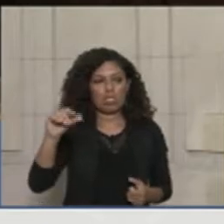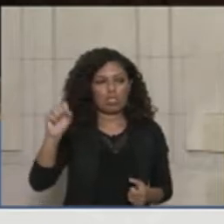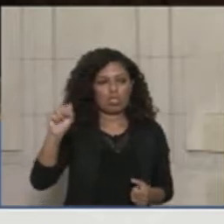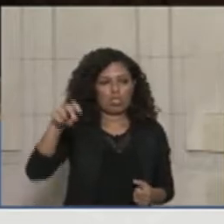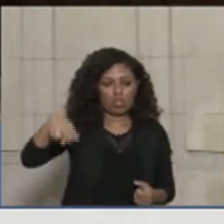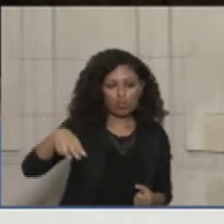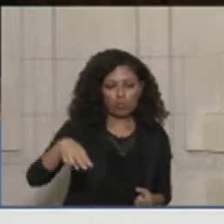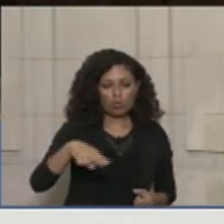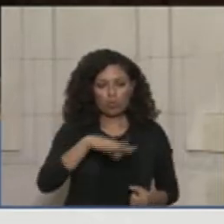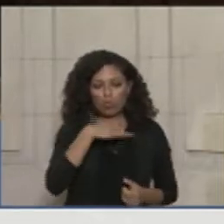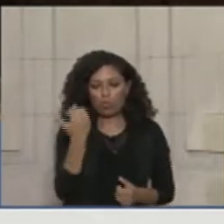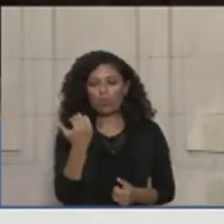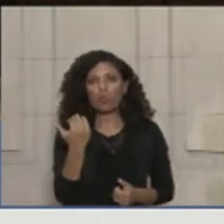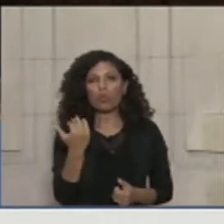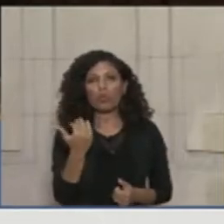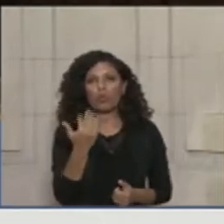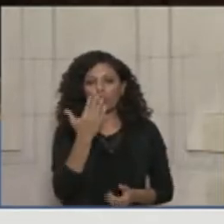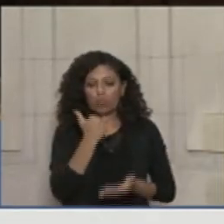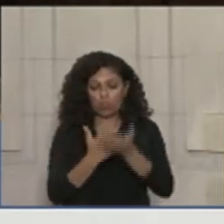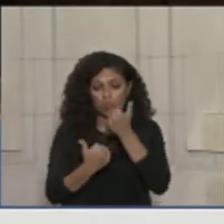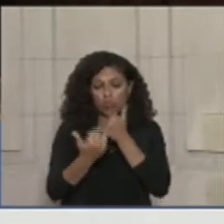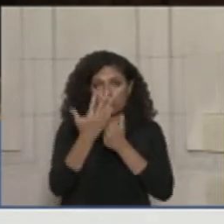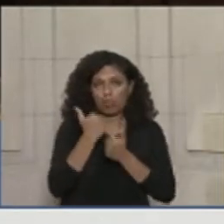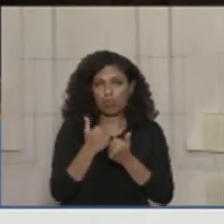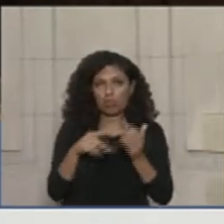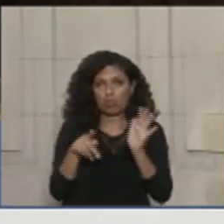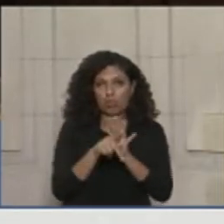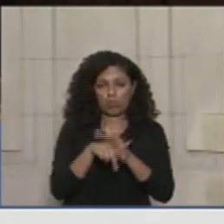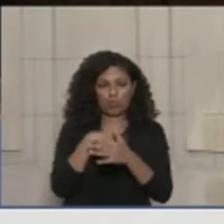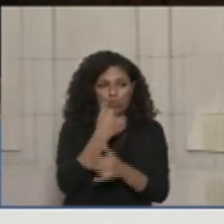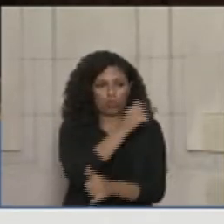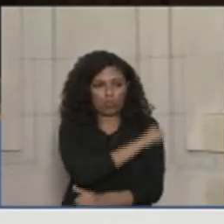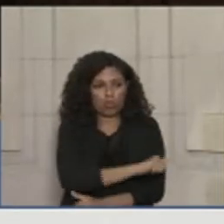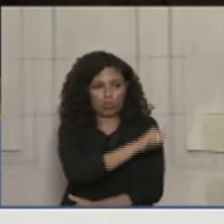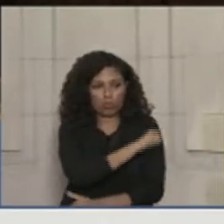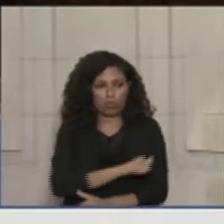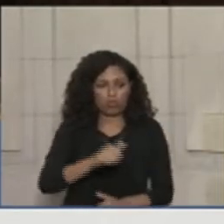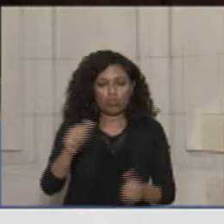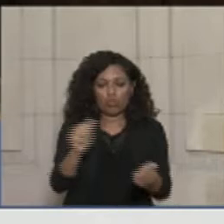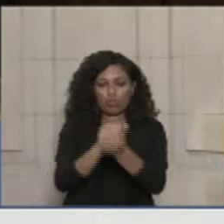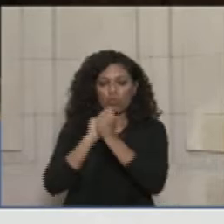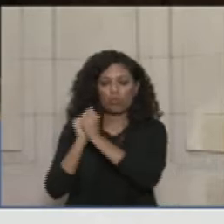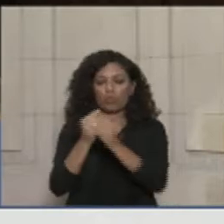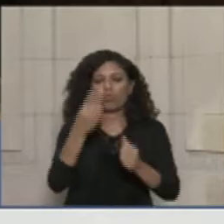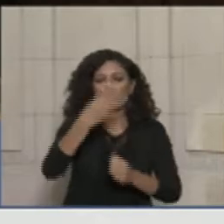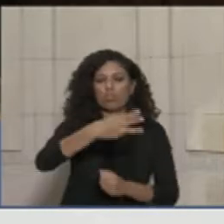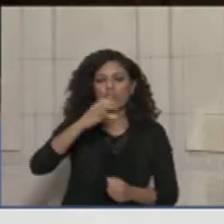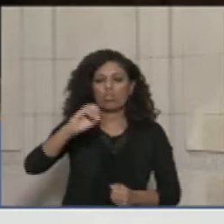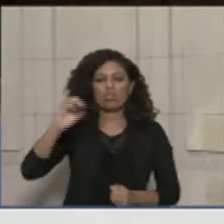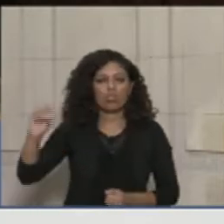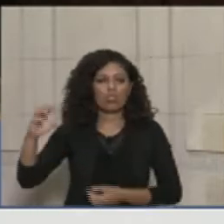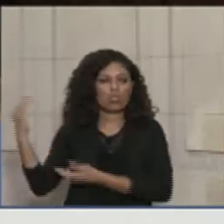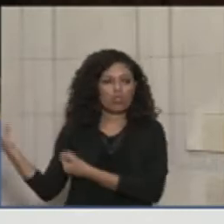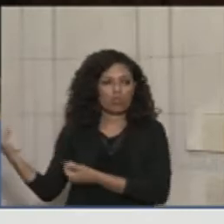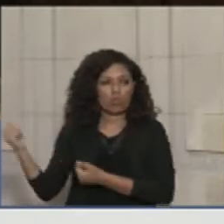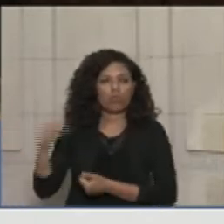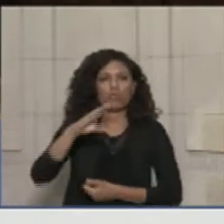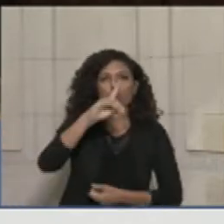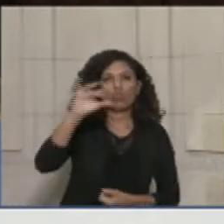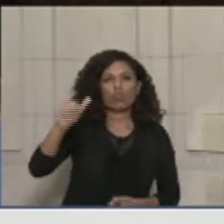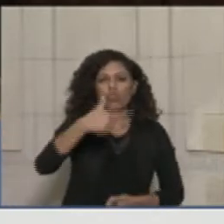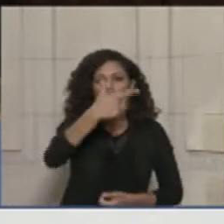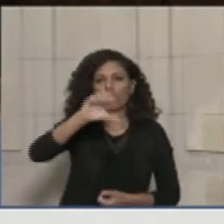num restaurante escolar, onde tinham 300 jovens junto com ele, e no dia 28 de março ele